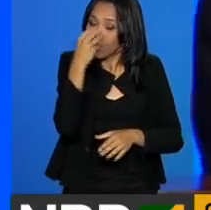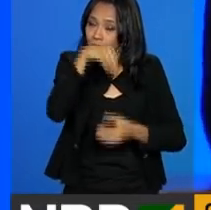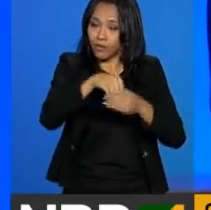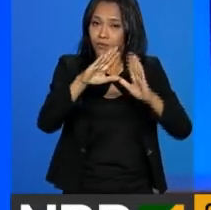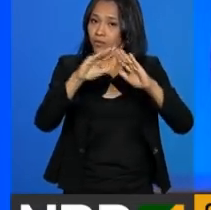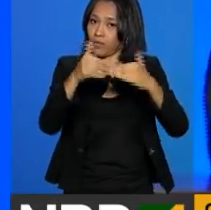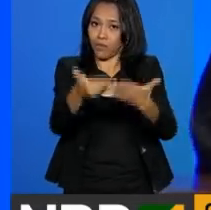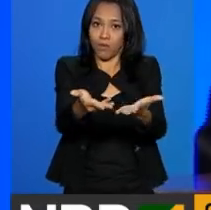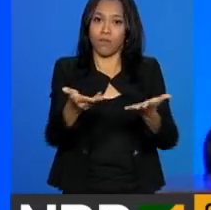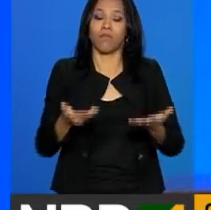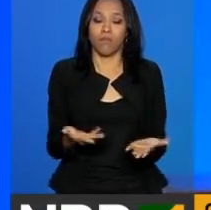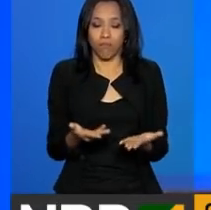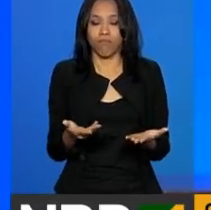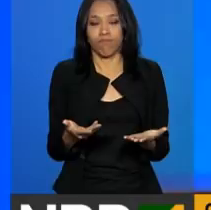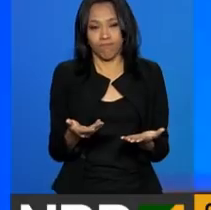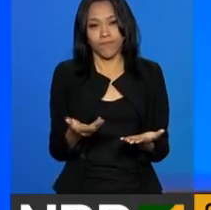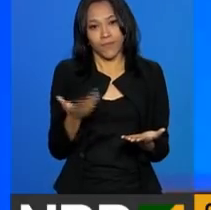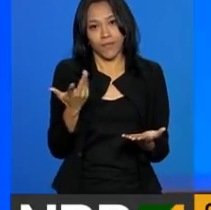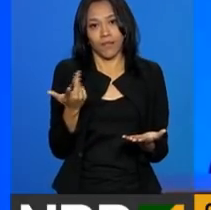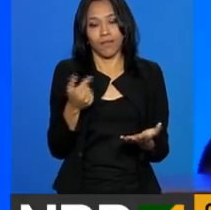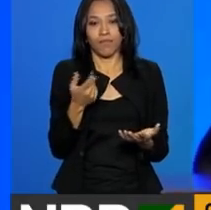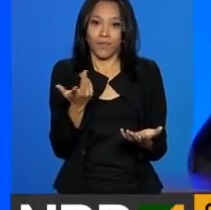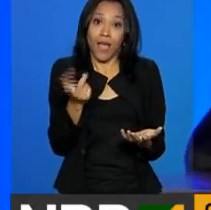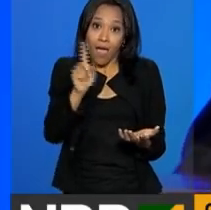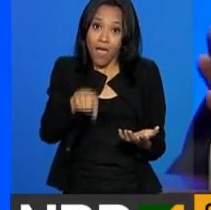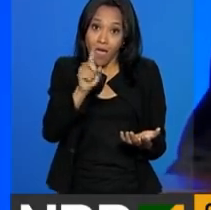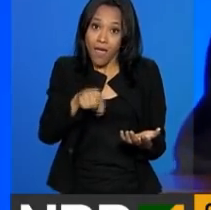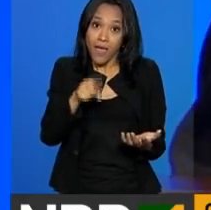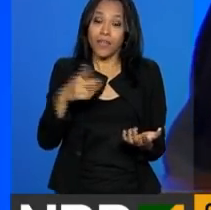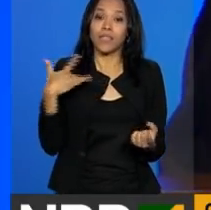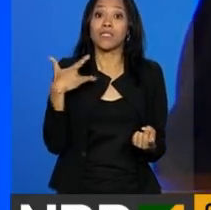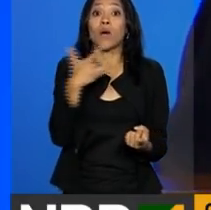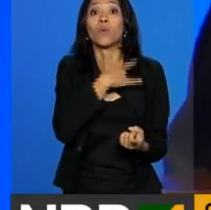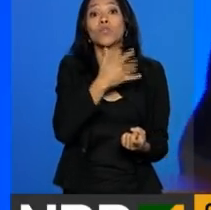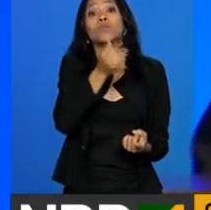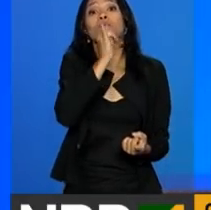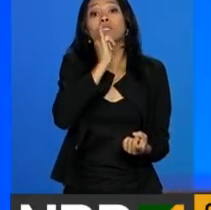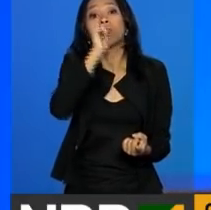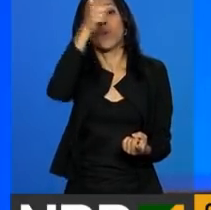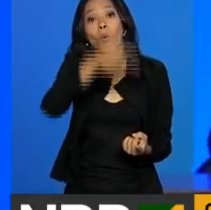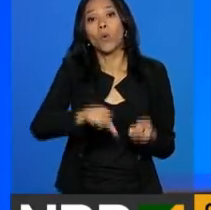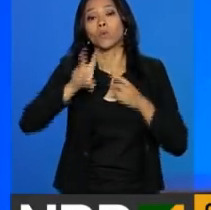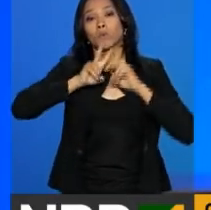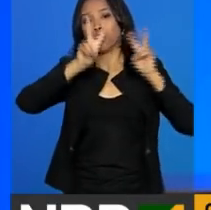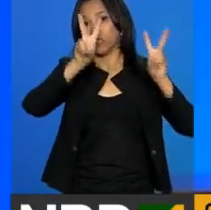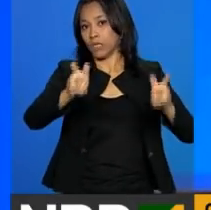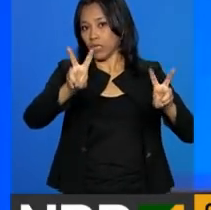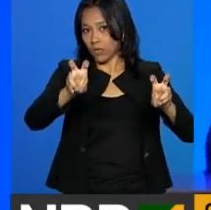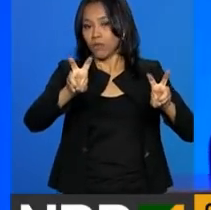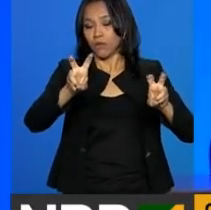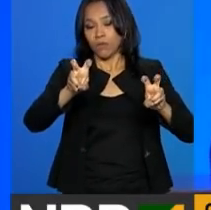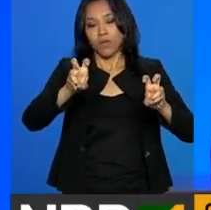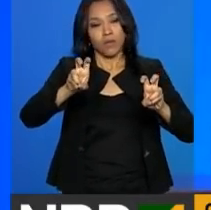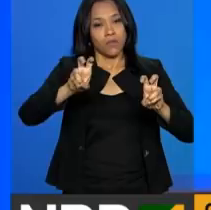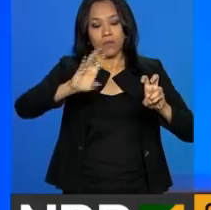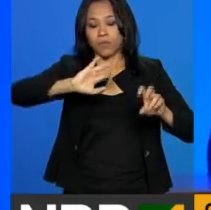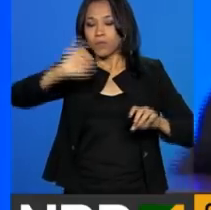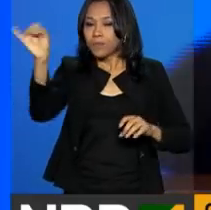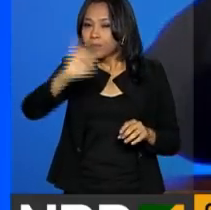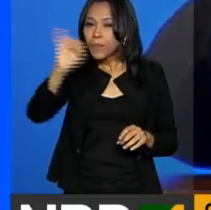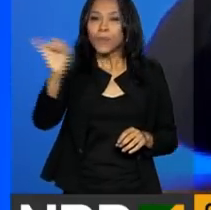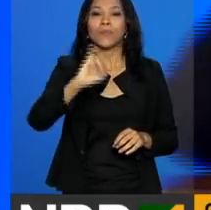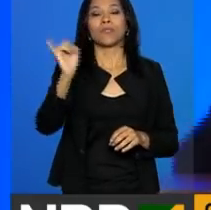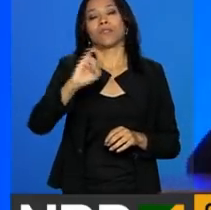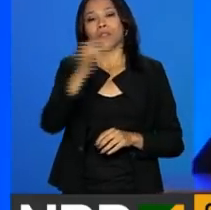lá na própria escola na educação na saúde por exemplo que é o tema é crucial para o estado brasileiro